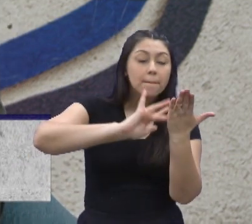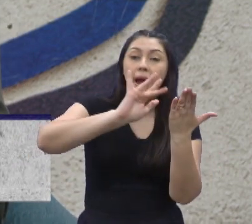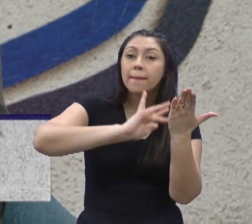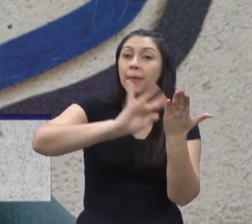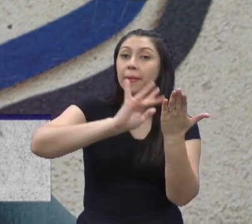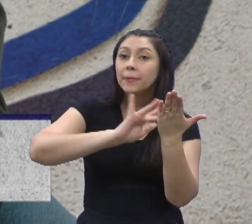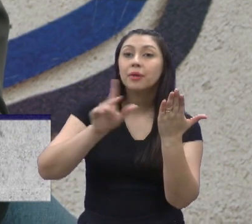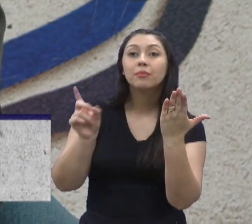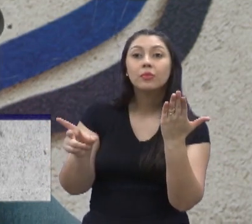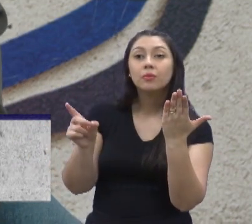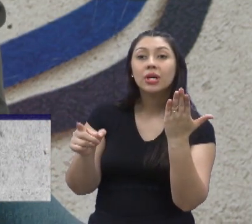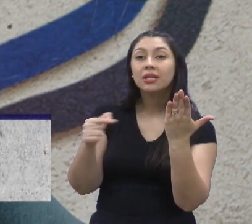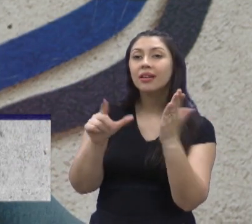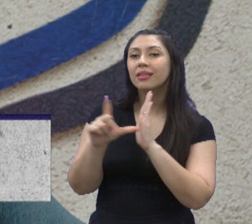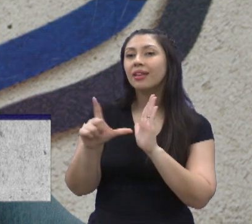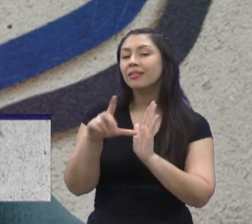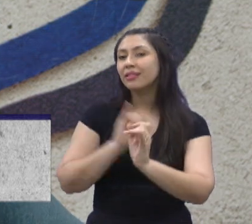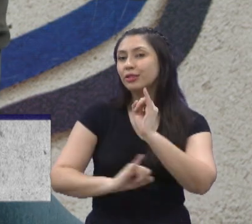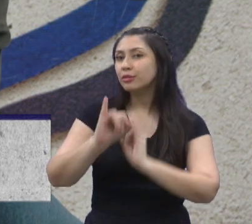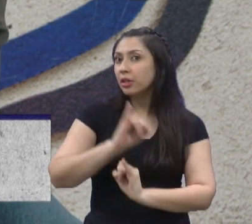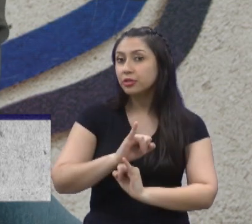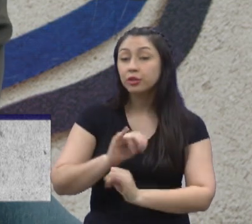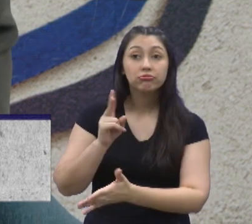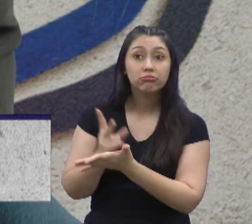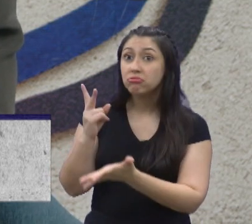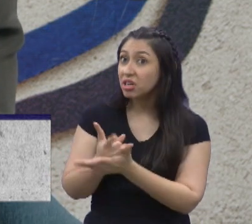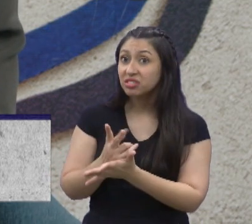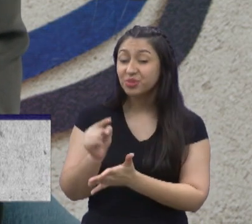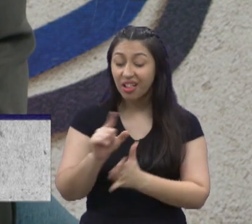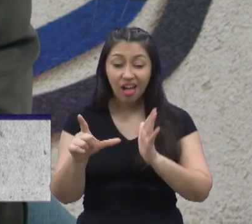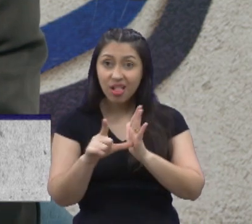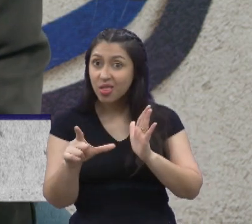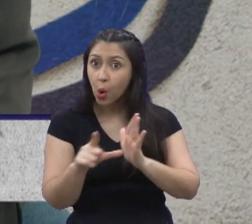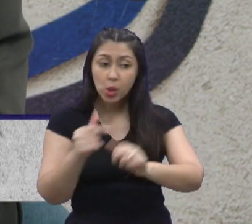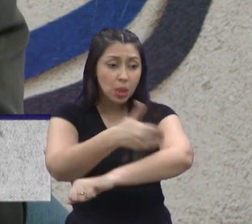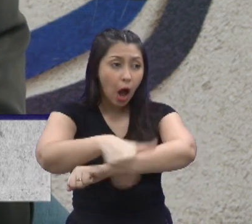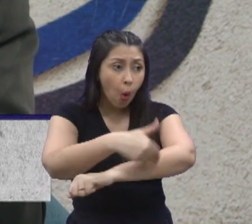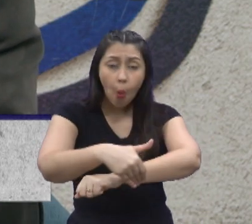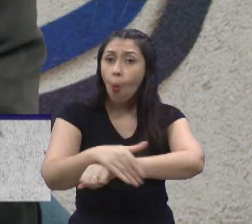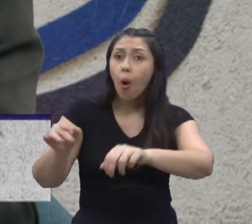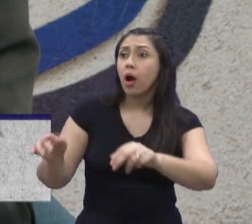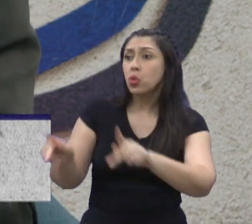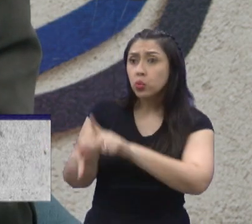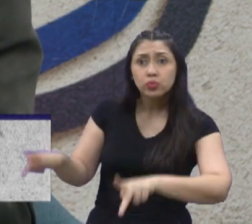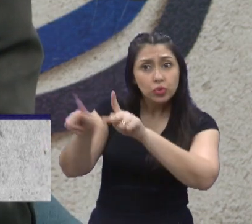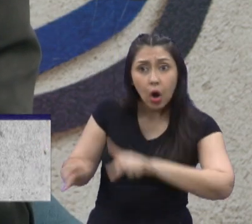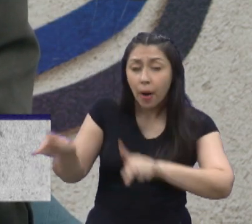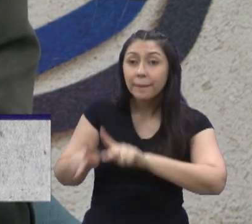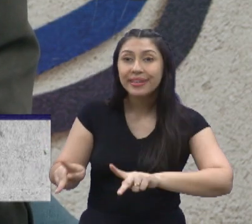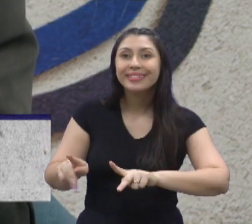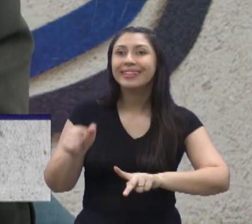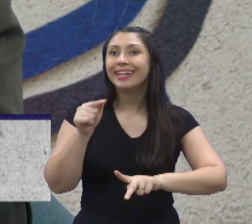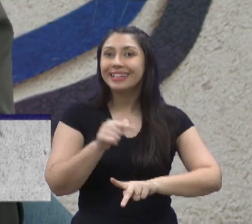o e-commerce. Então, grandes lojas que têm tanto loja física quanto e-commerce, elas estão trazendo a experiência do e-commerce,